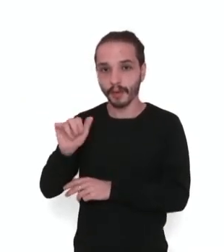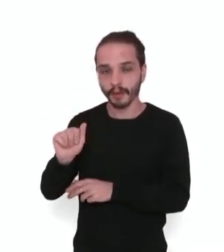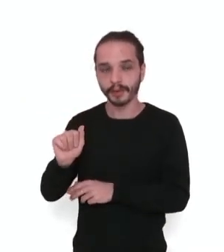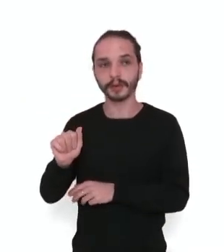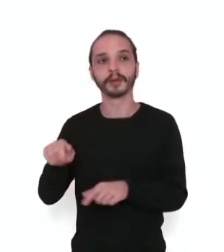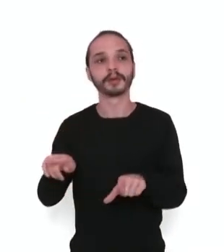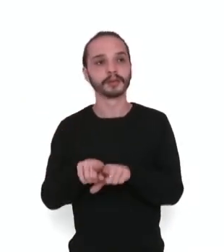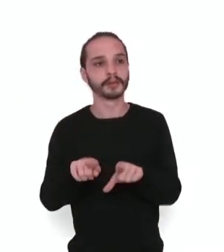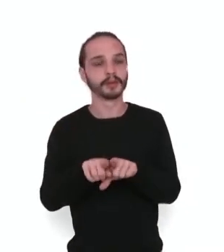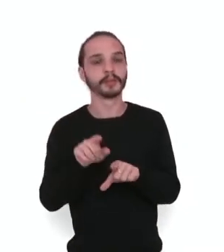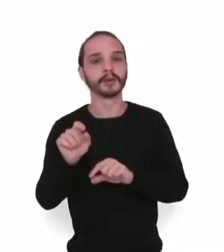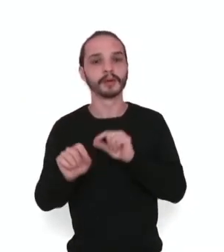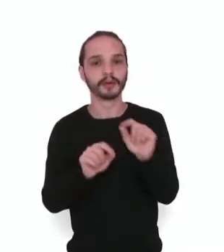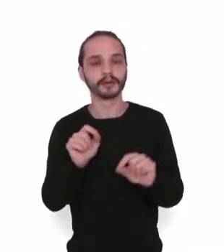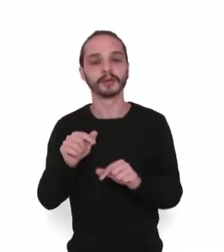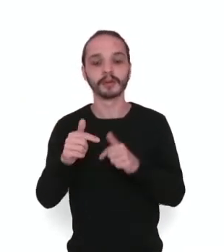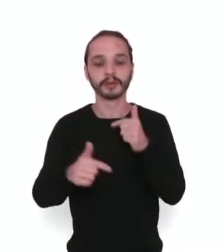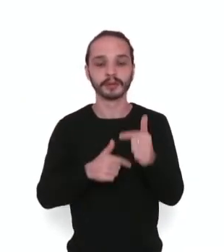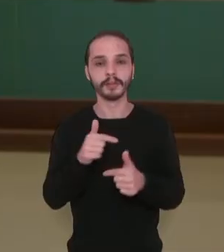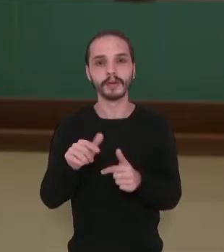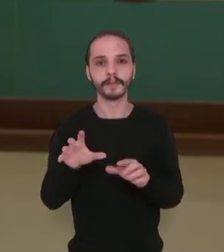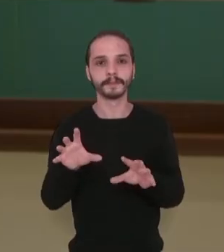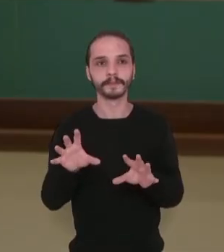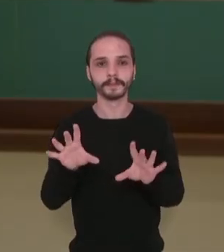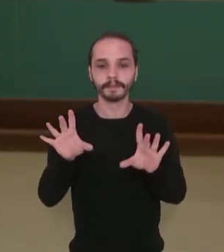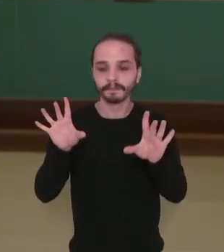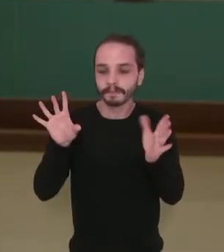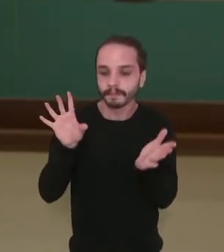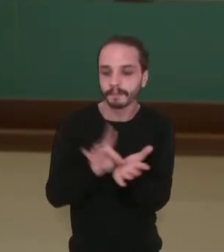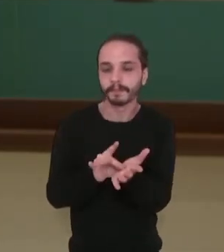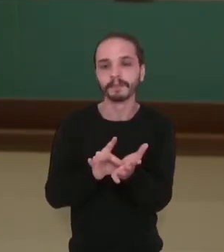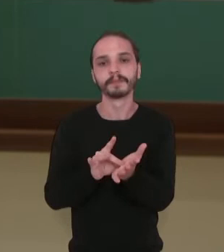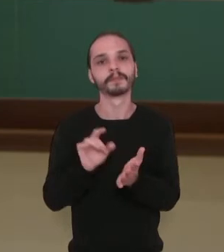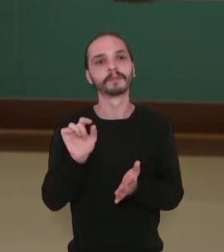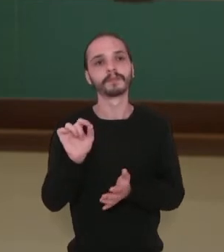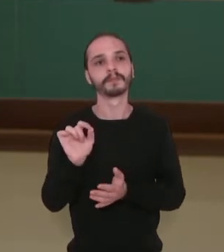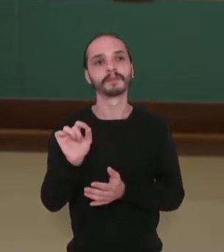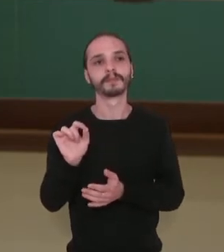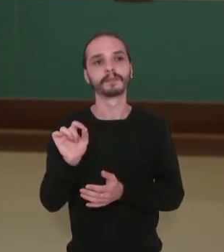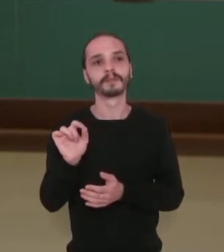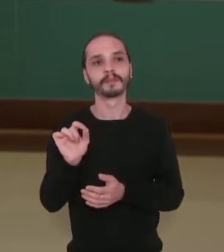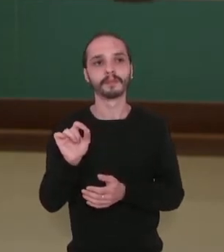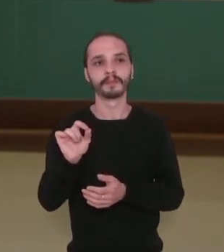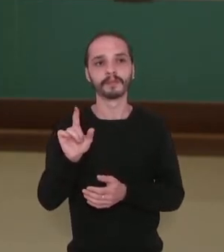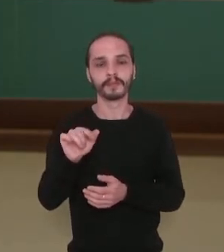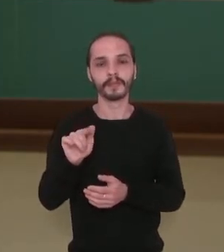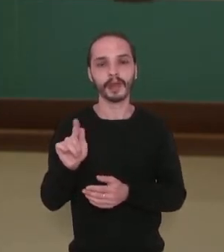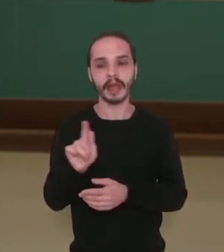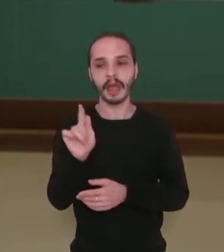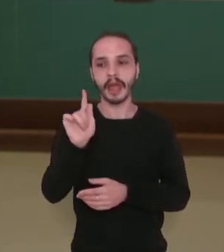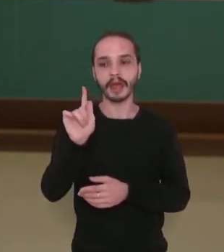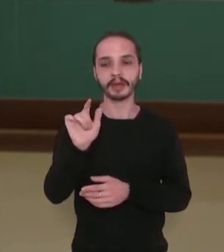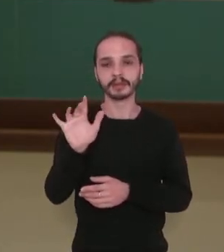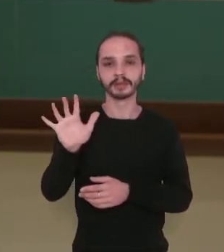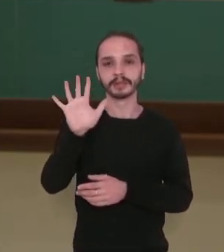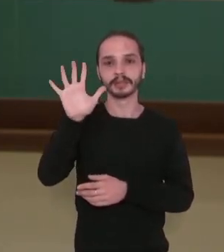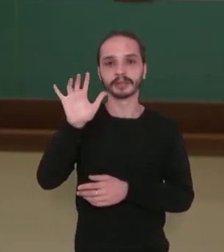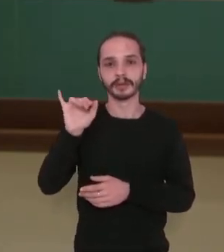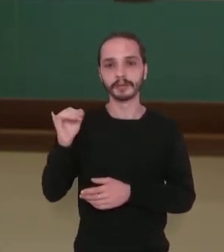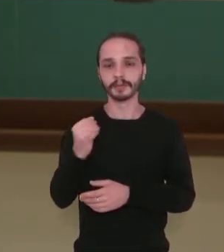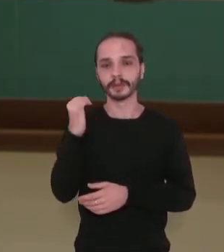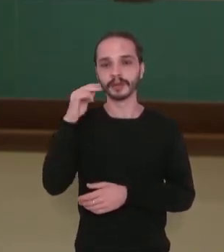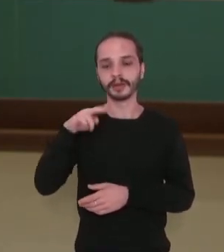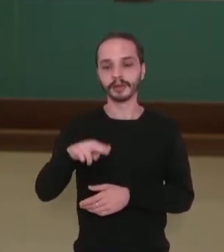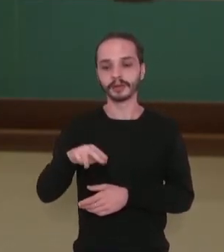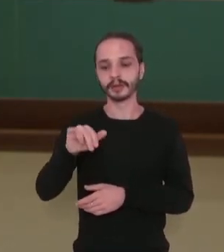que trabalham na fixação, certo, deste gás tão importante, o nitrogênio, para